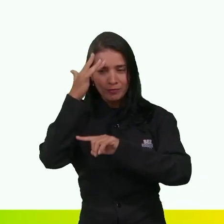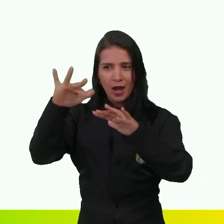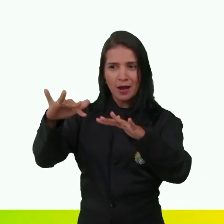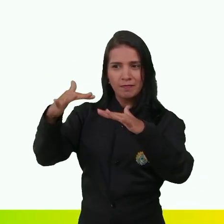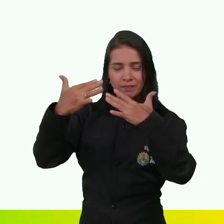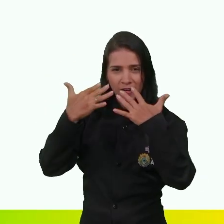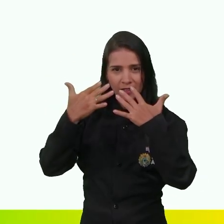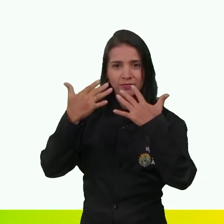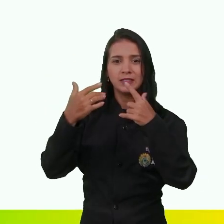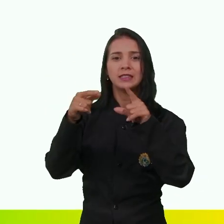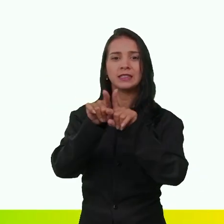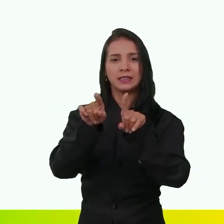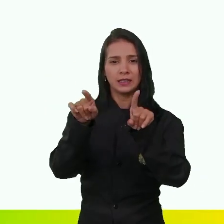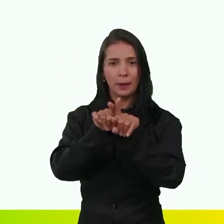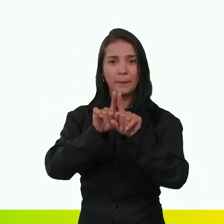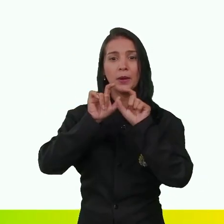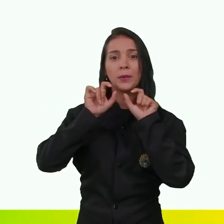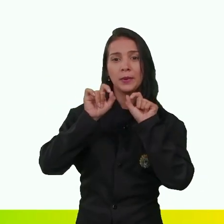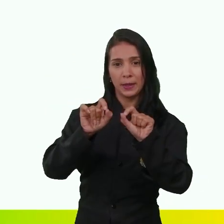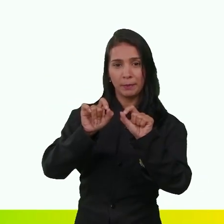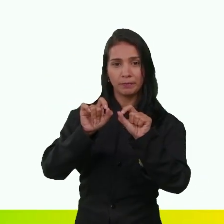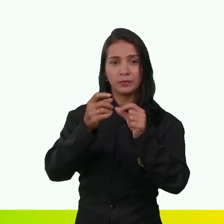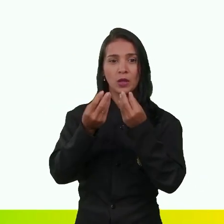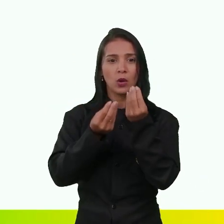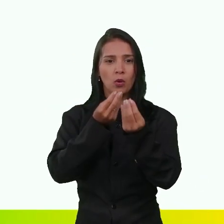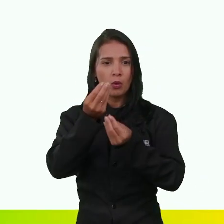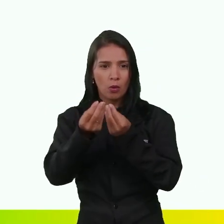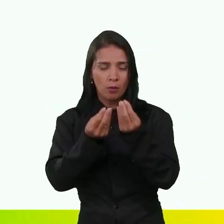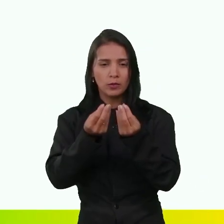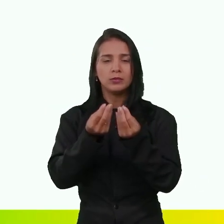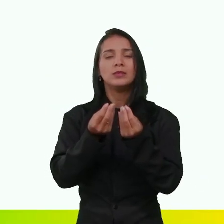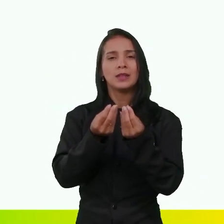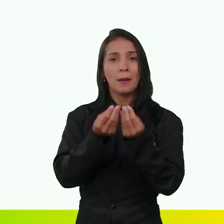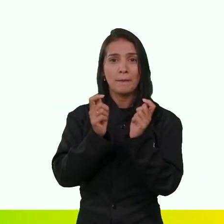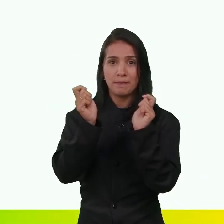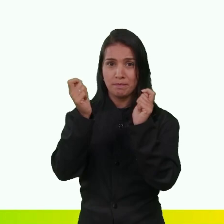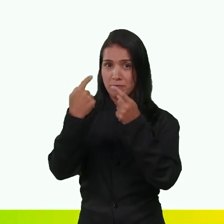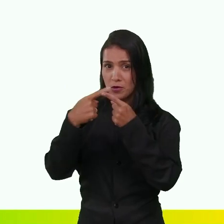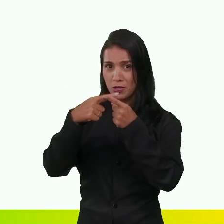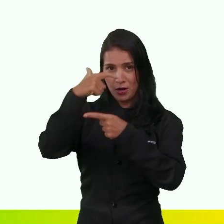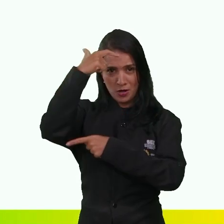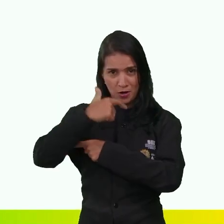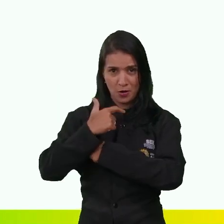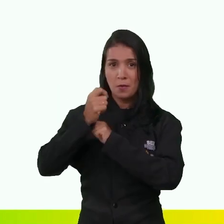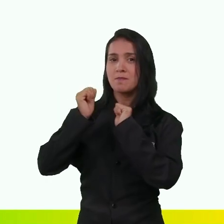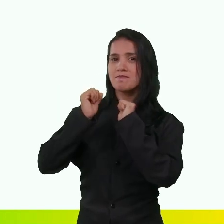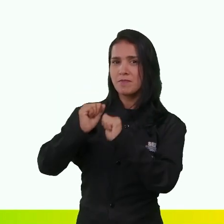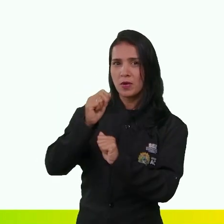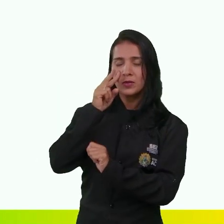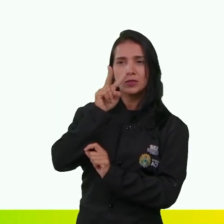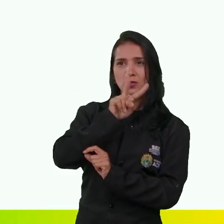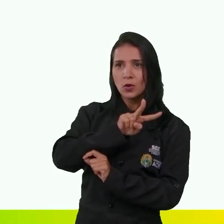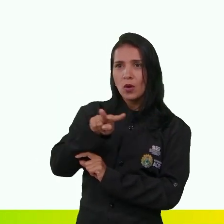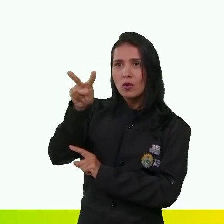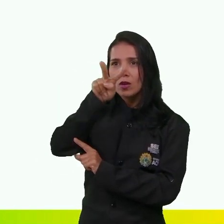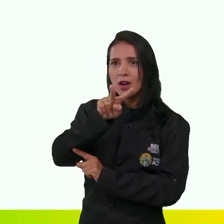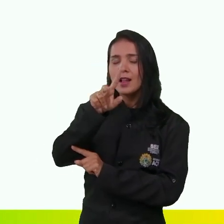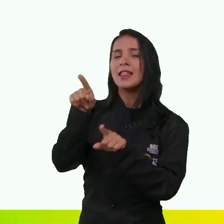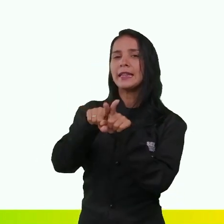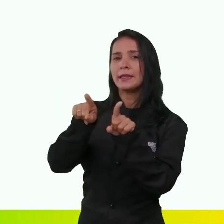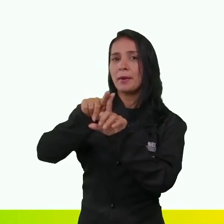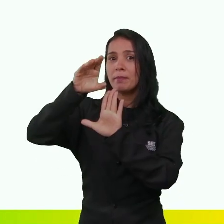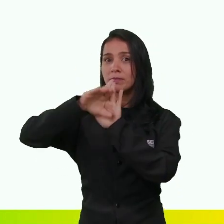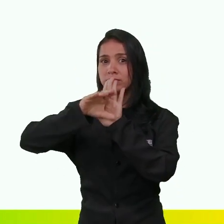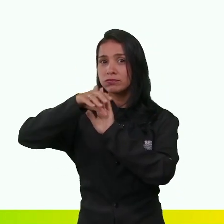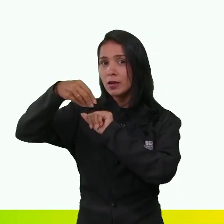de notícias, porque, como eu falei para vocês, além dele receber, ele também pode produzir, que é no caso das redes sociais, produtor